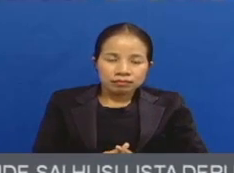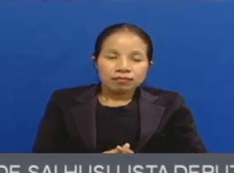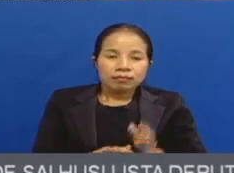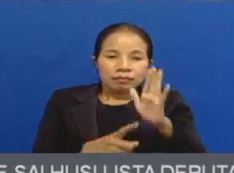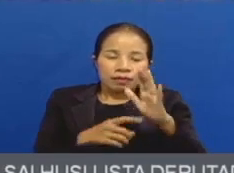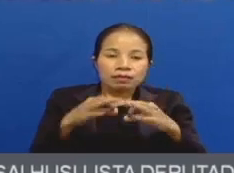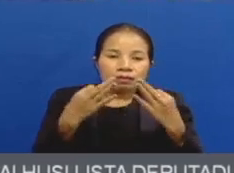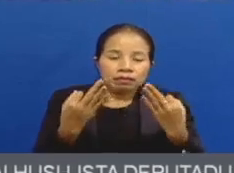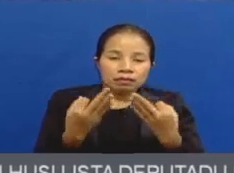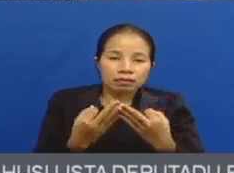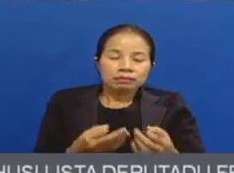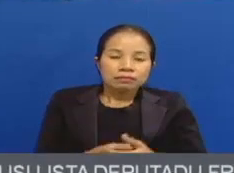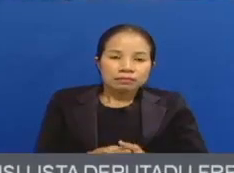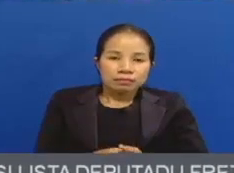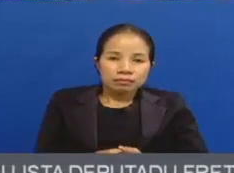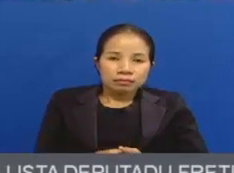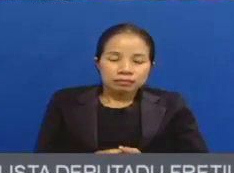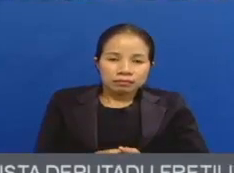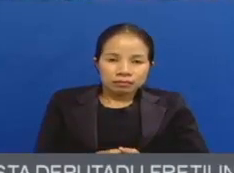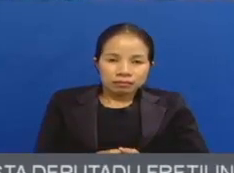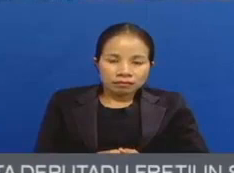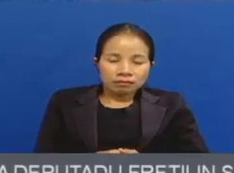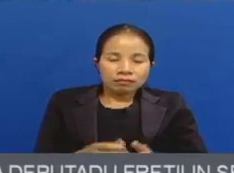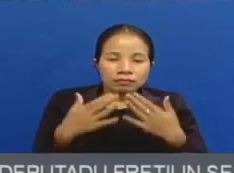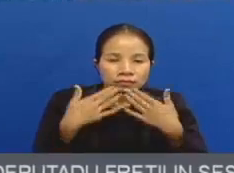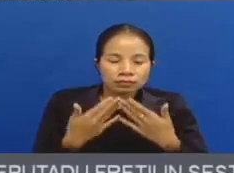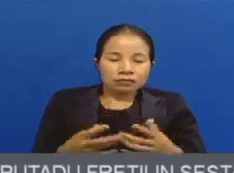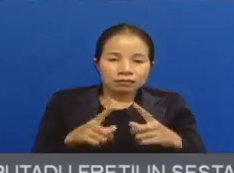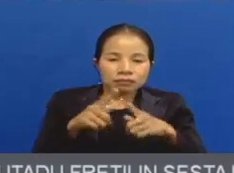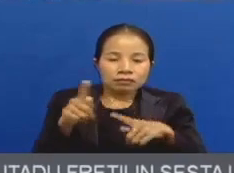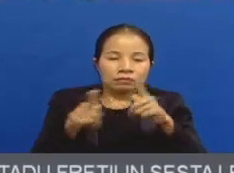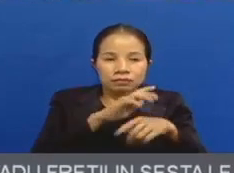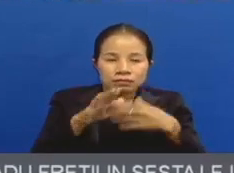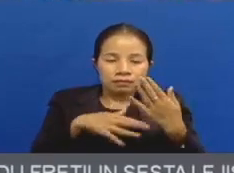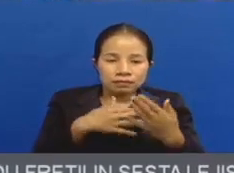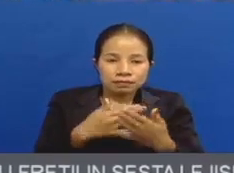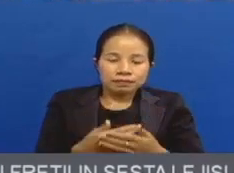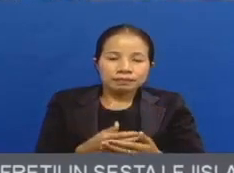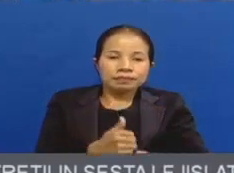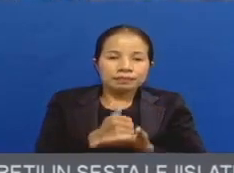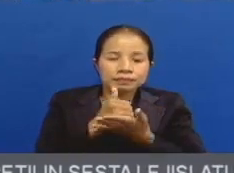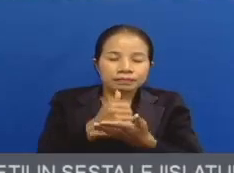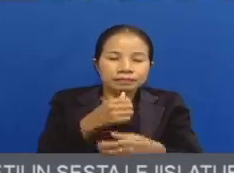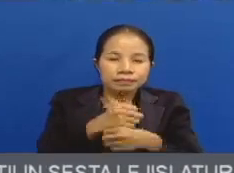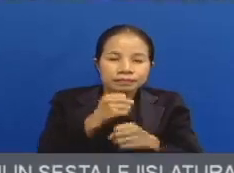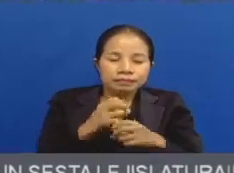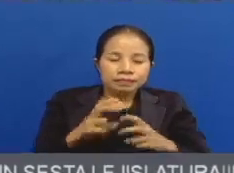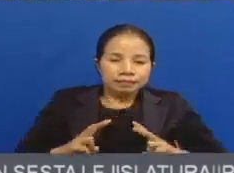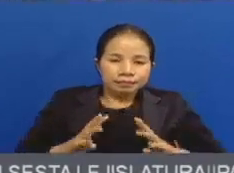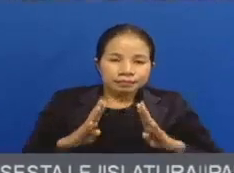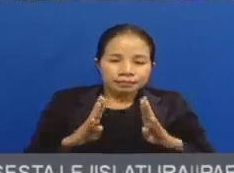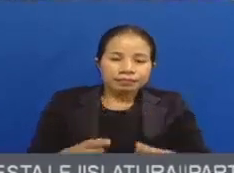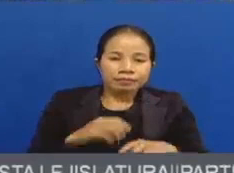Representante família Francisco Maria de Vasconcelos agradece a entidade Soto. Ba apoio na behalo ba saudosa